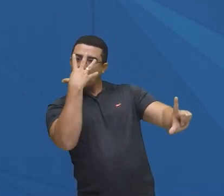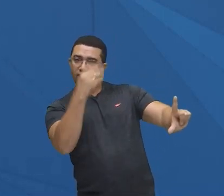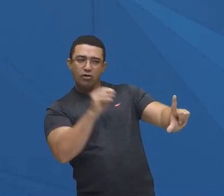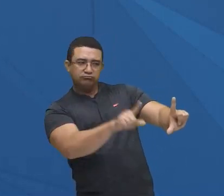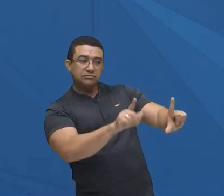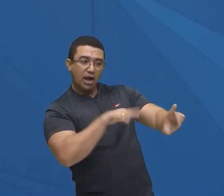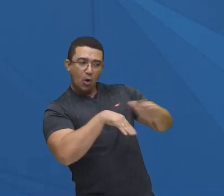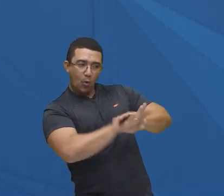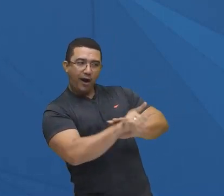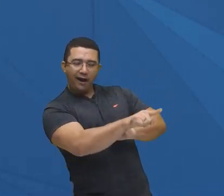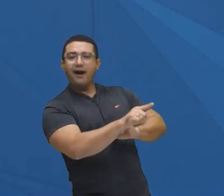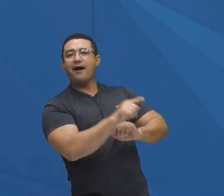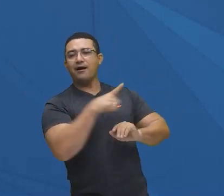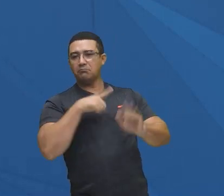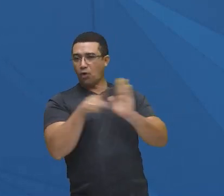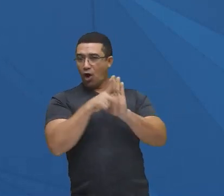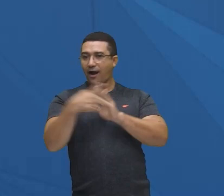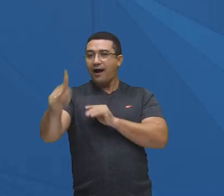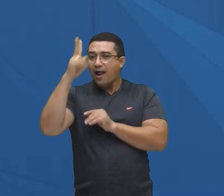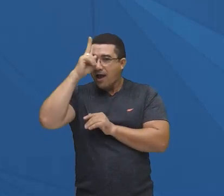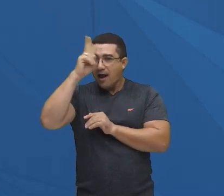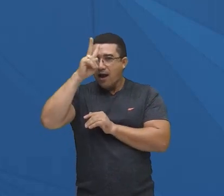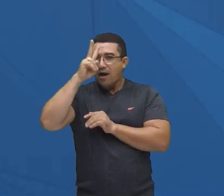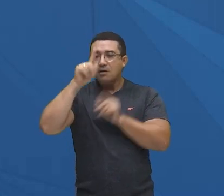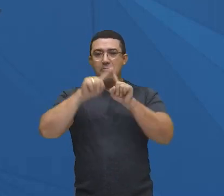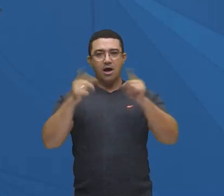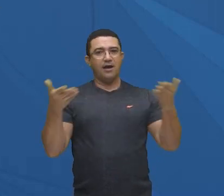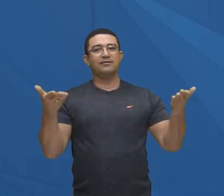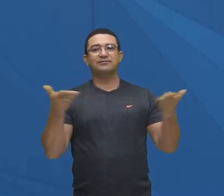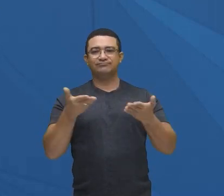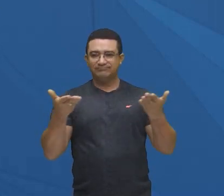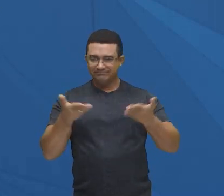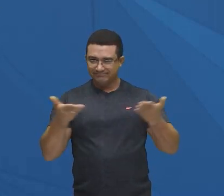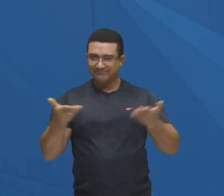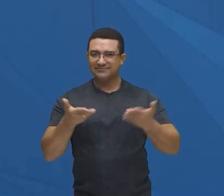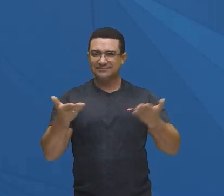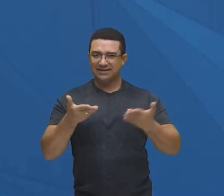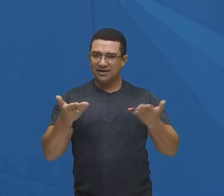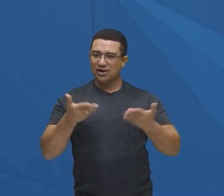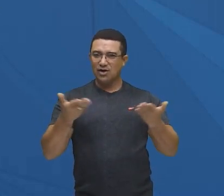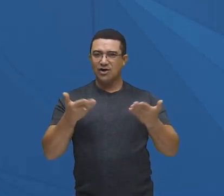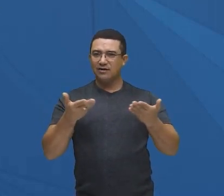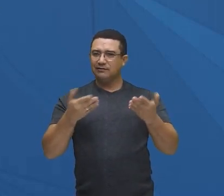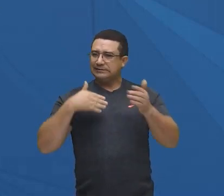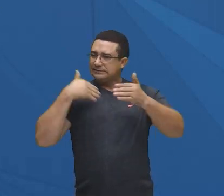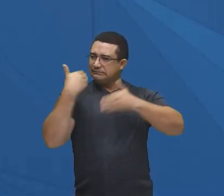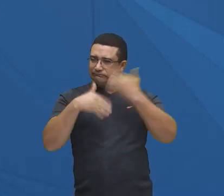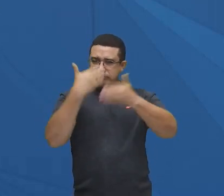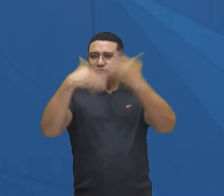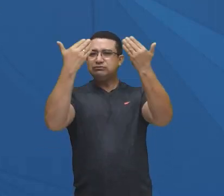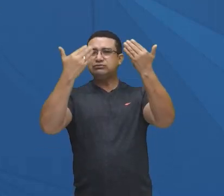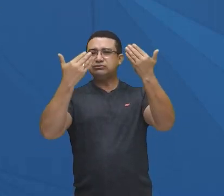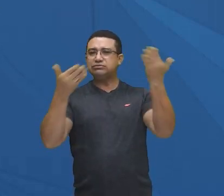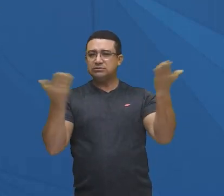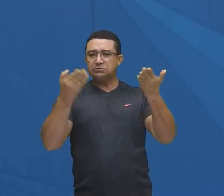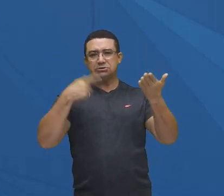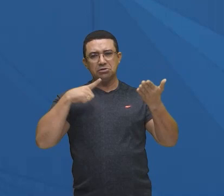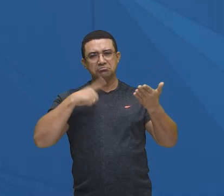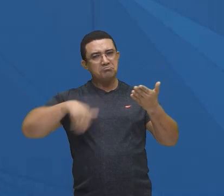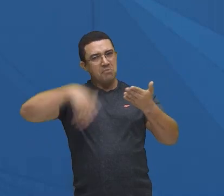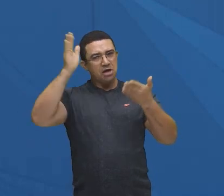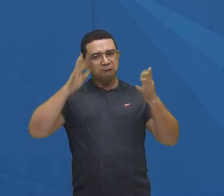ficava o registro. Hoje, com o advento, né, assim, a gente teve mais instrumentos, mais